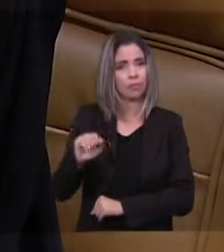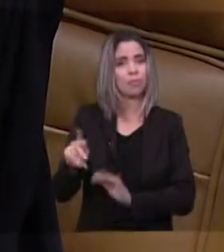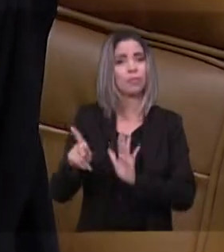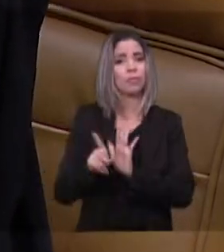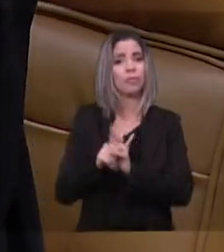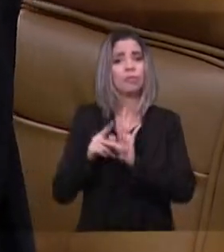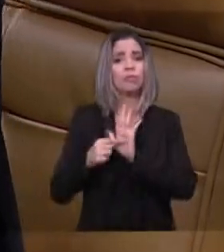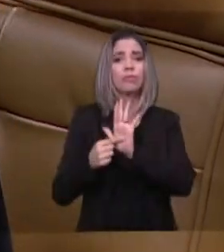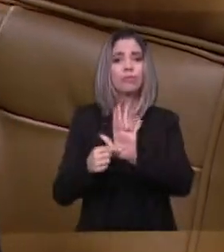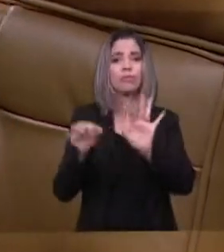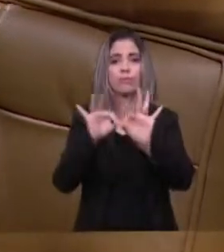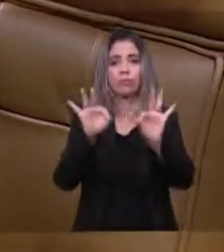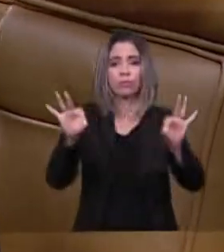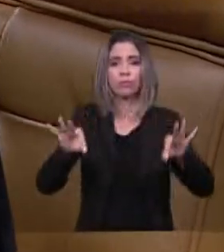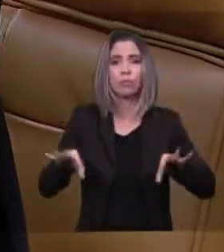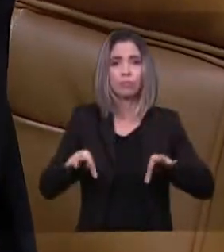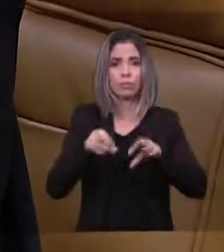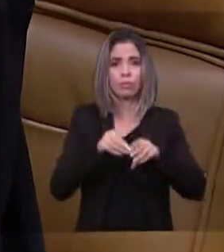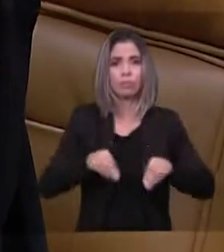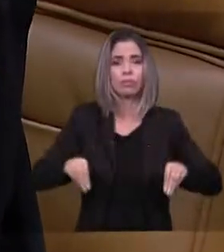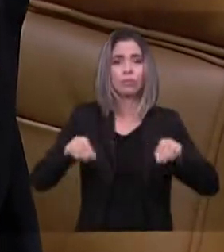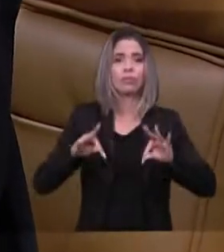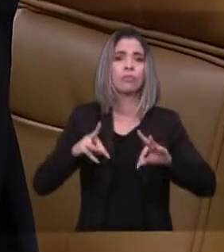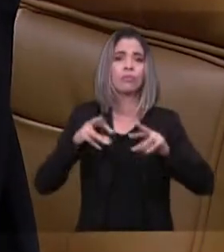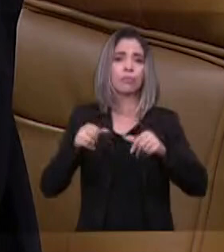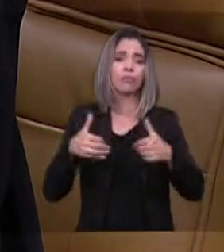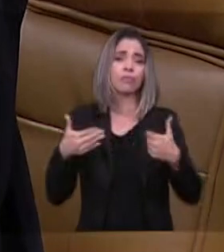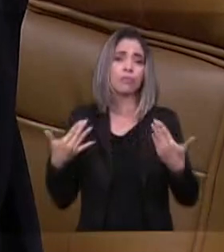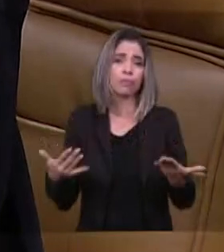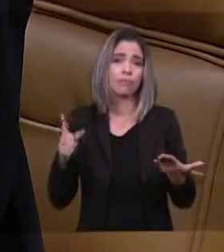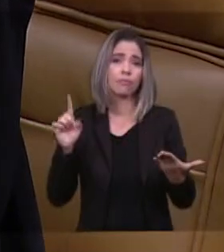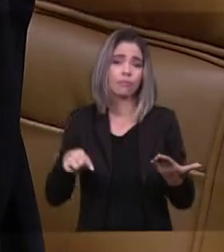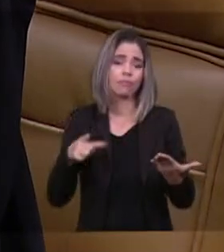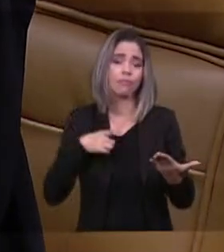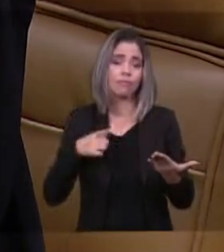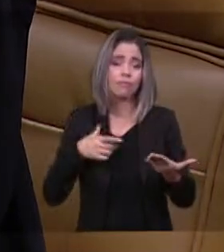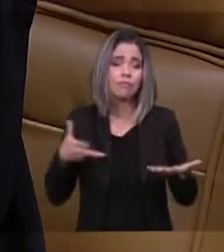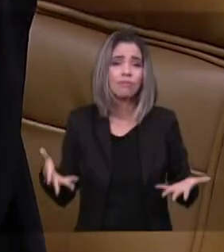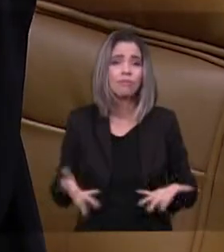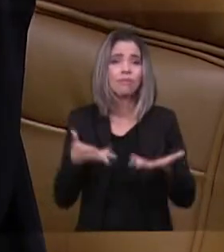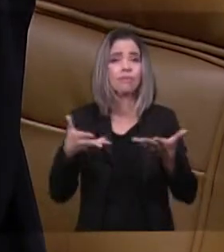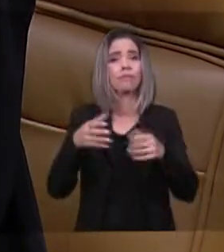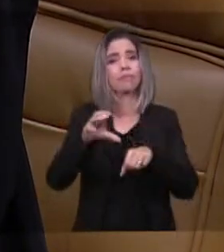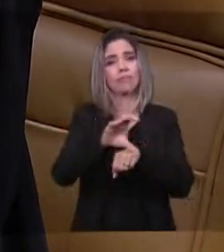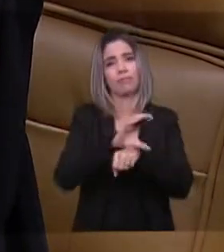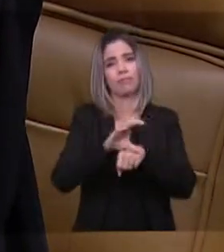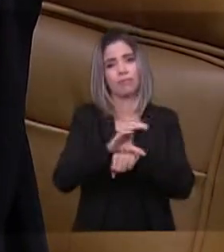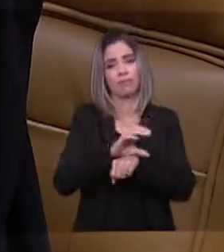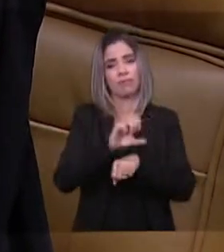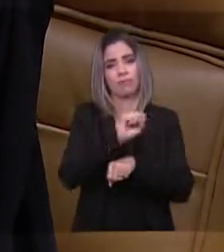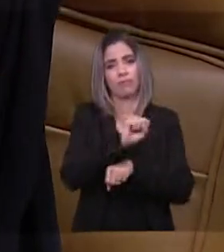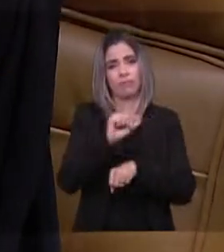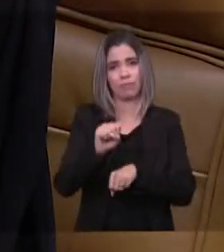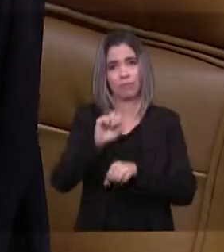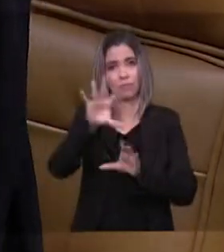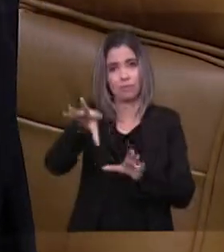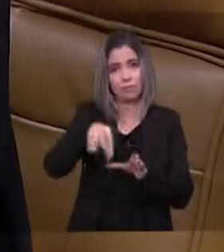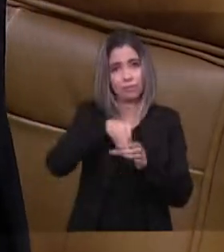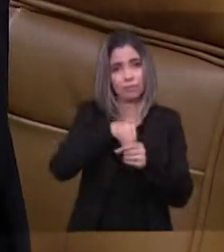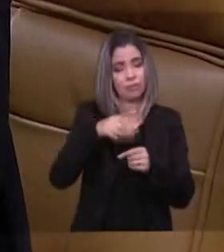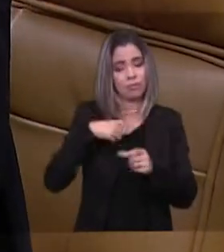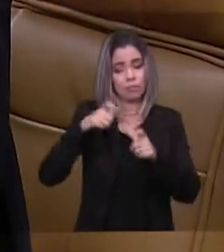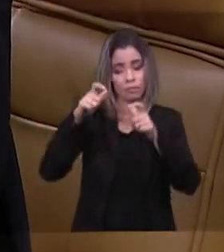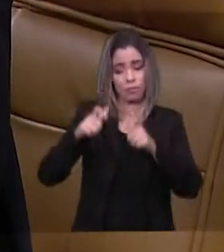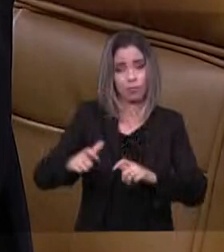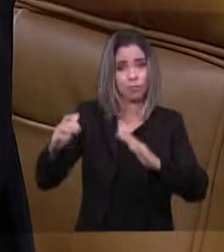territórios. Some-se a isso a concepção da terra indígena positivada na Constituição de 88, que incorpora não apenas o local